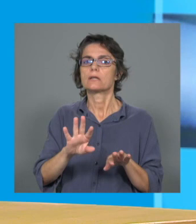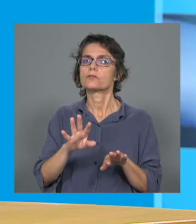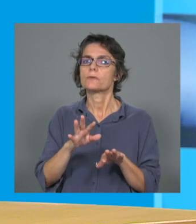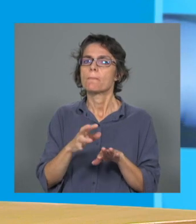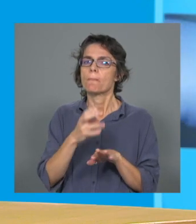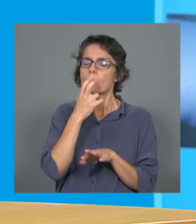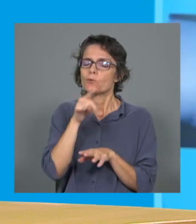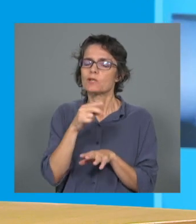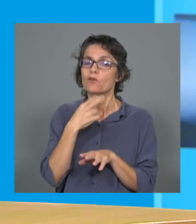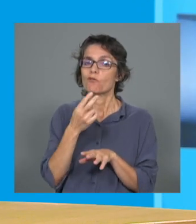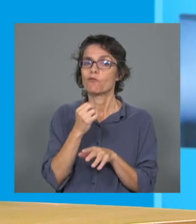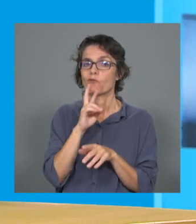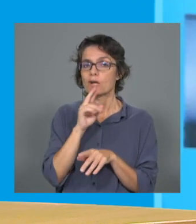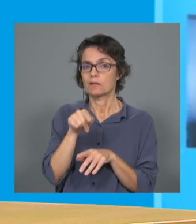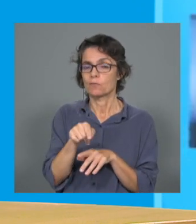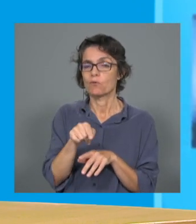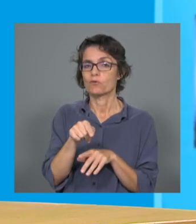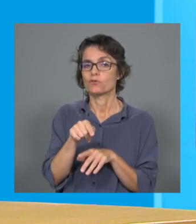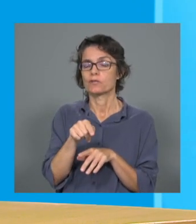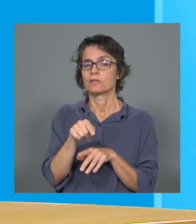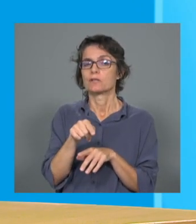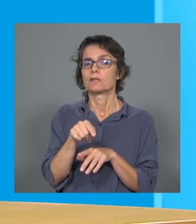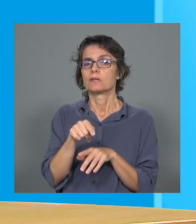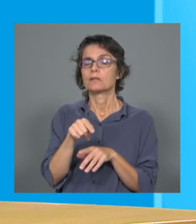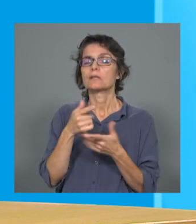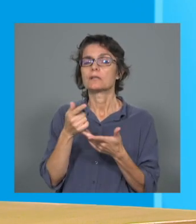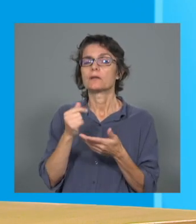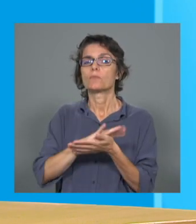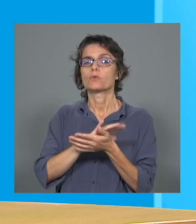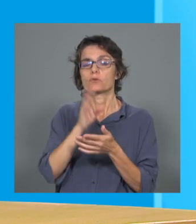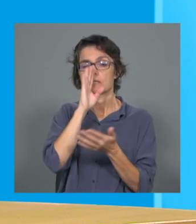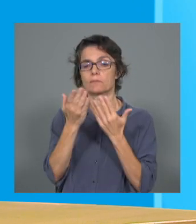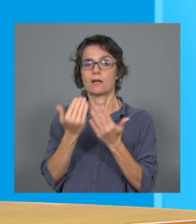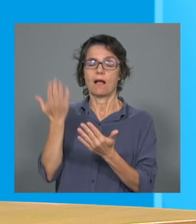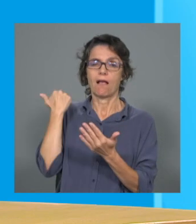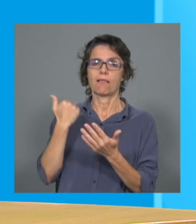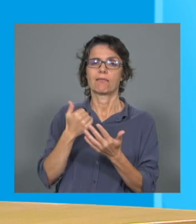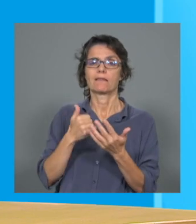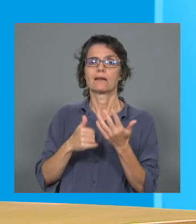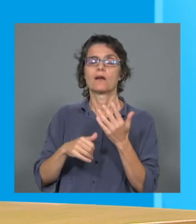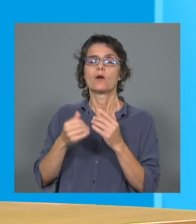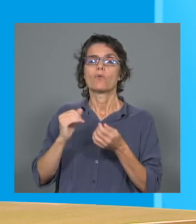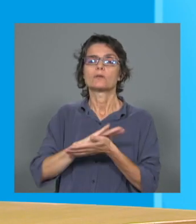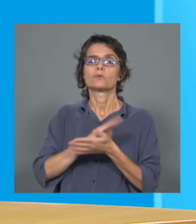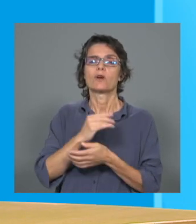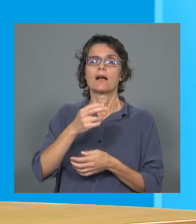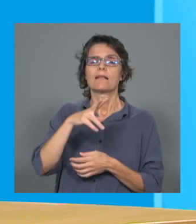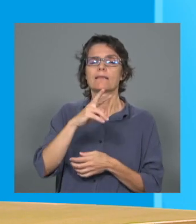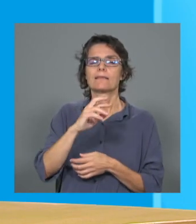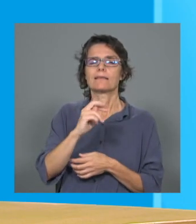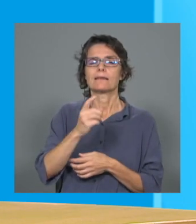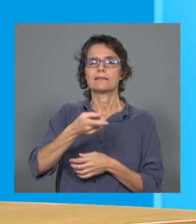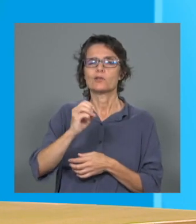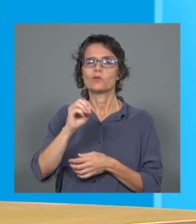curioso que a Voz da Fátima, hoje, bem longe daquelas publicações que nós tínhamos, as impressões de 390 mil exemplares na década de 30, hoje